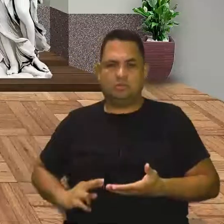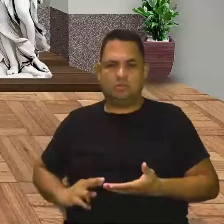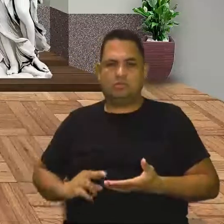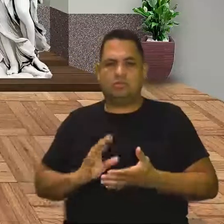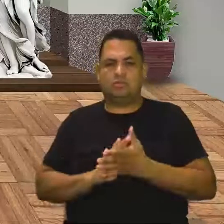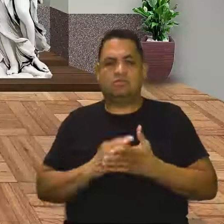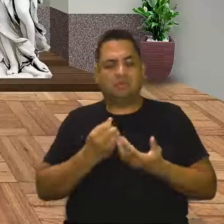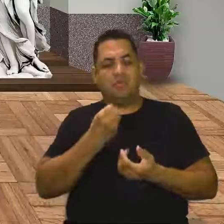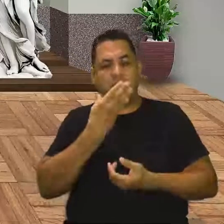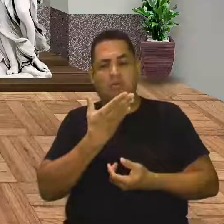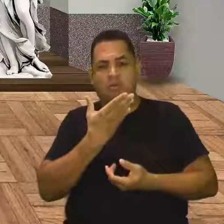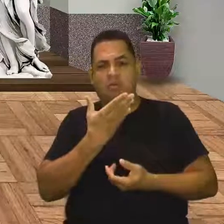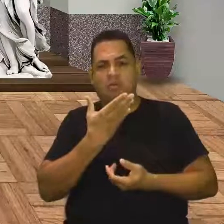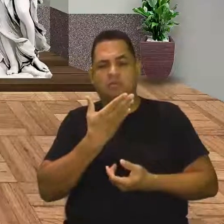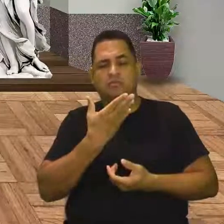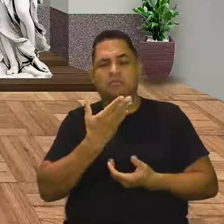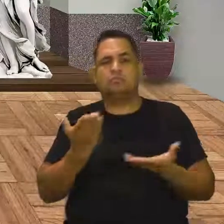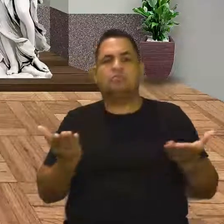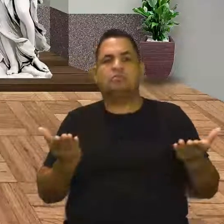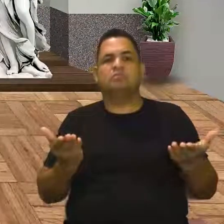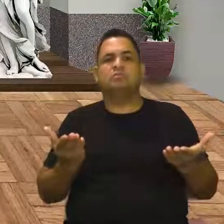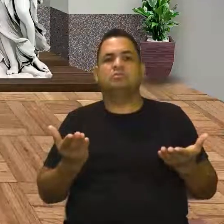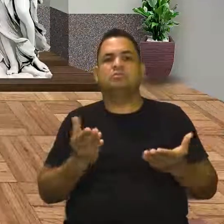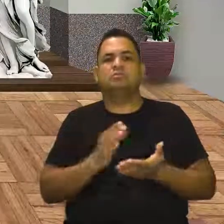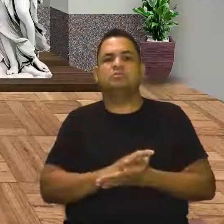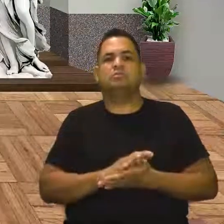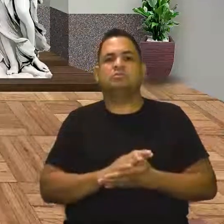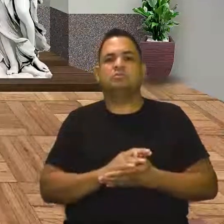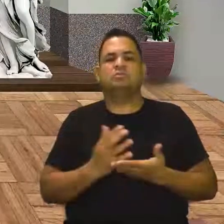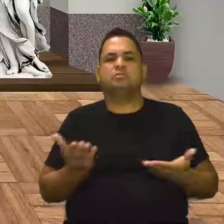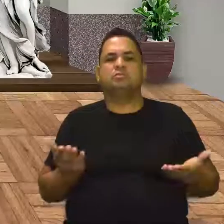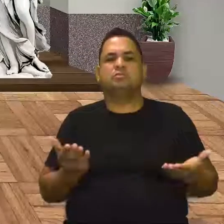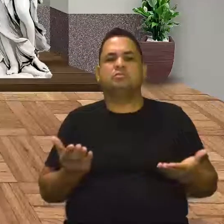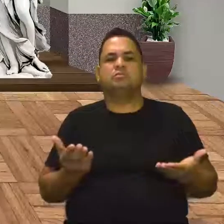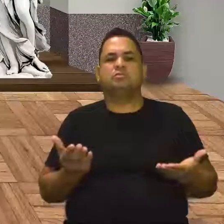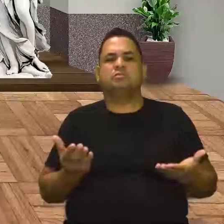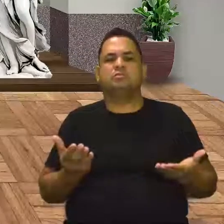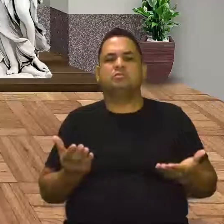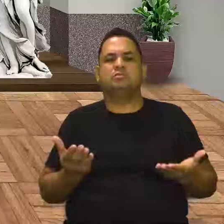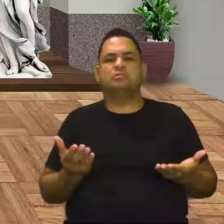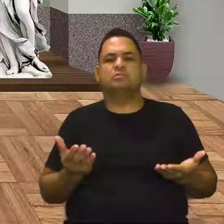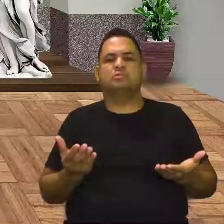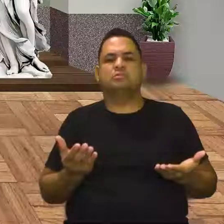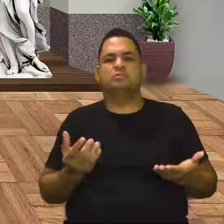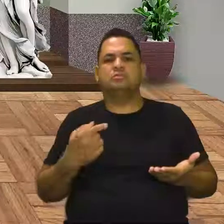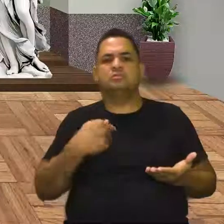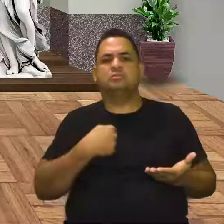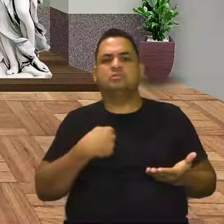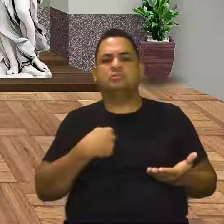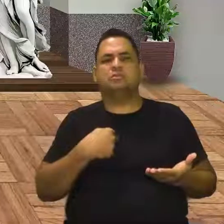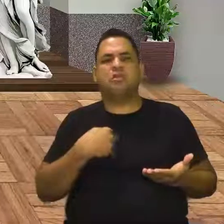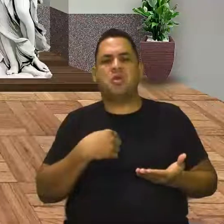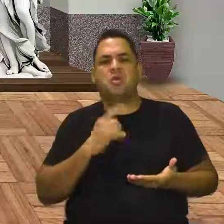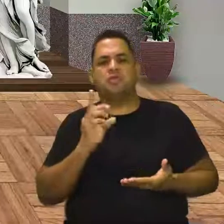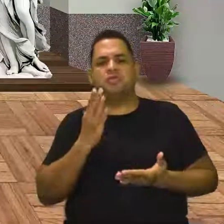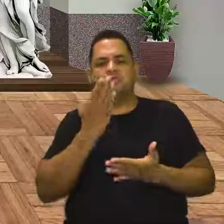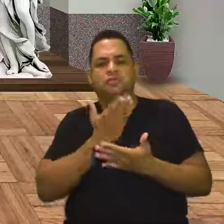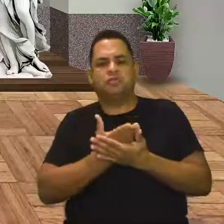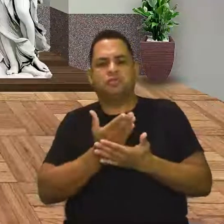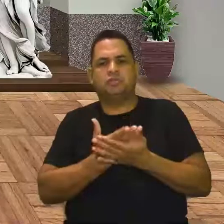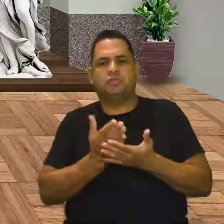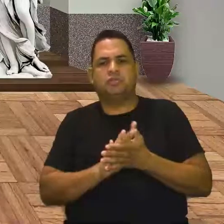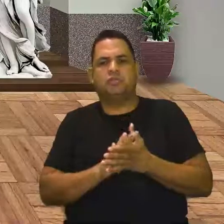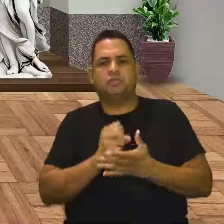foi satisfatório. Então, você já viu aí, professor, eu só estudei que os